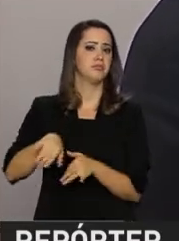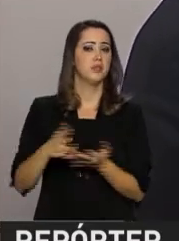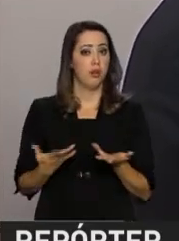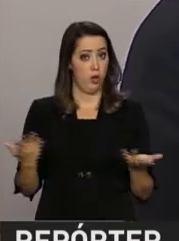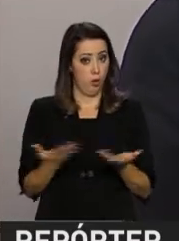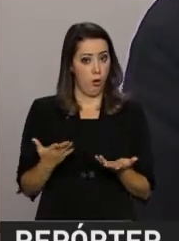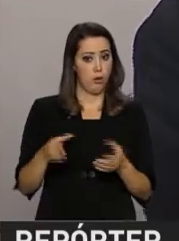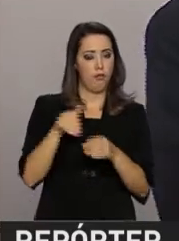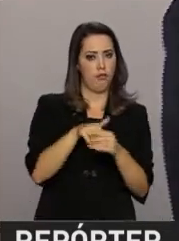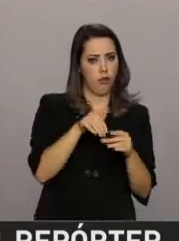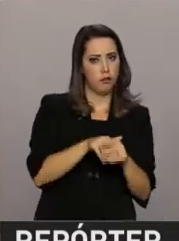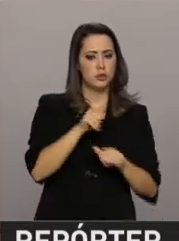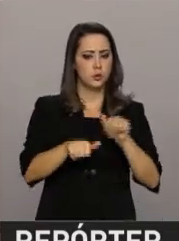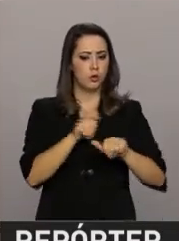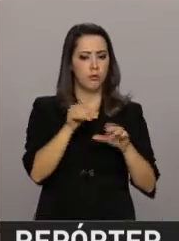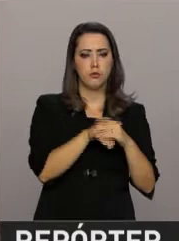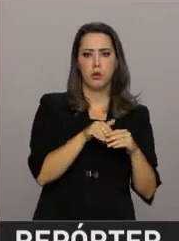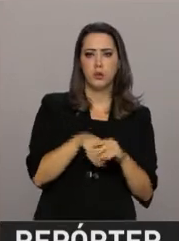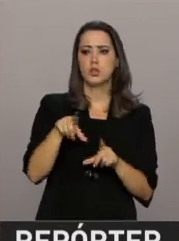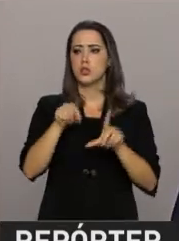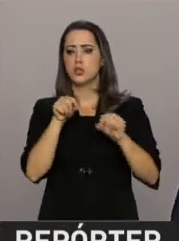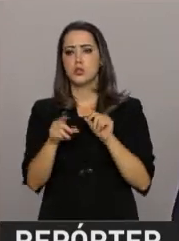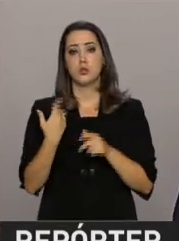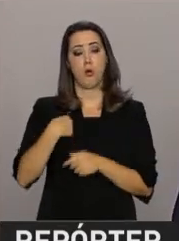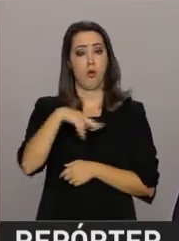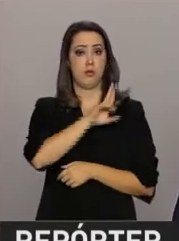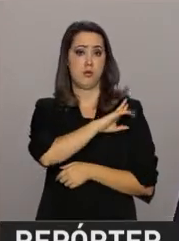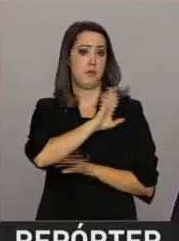votar e escolher portanto os seus representantes né